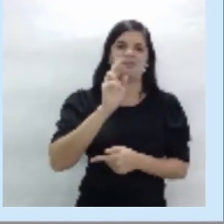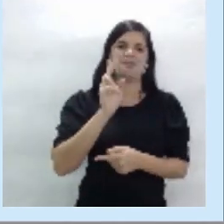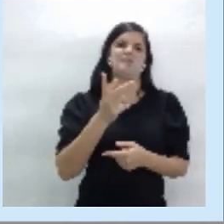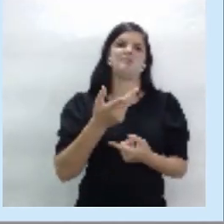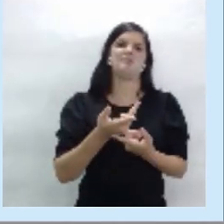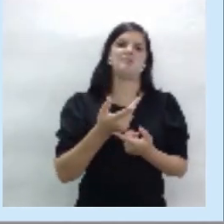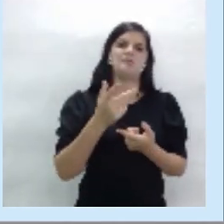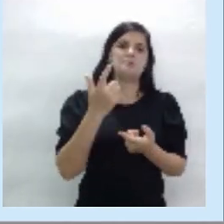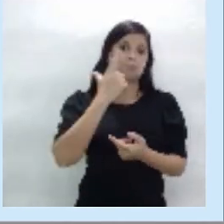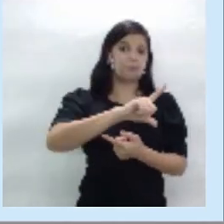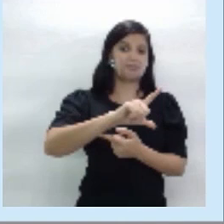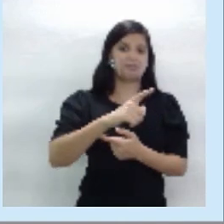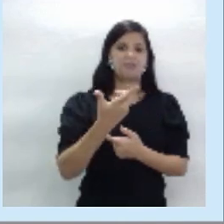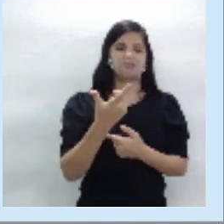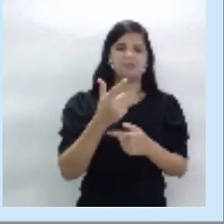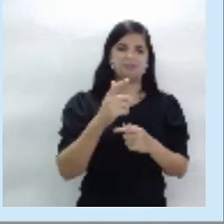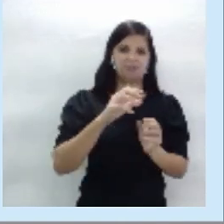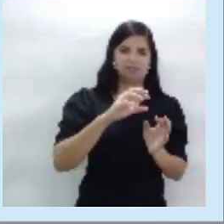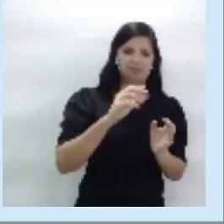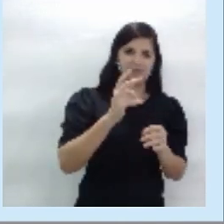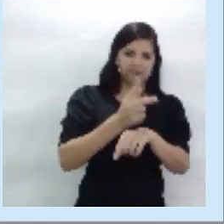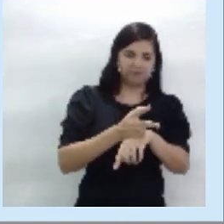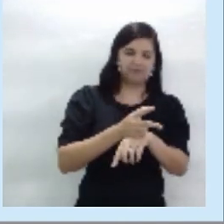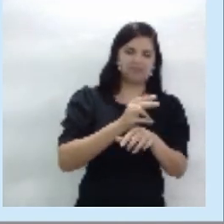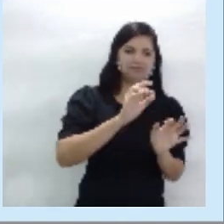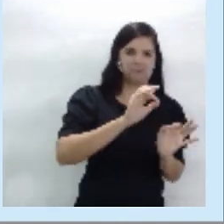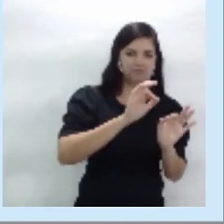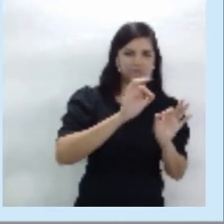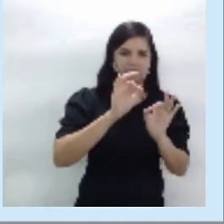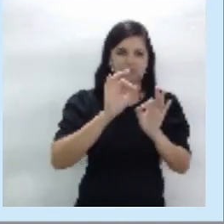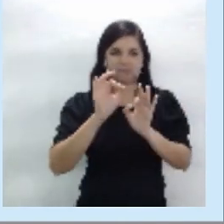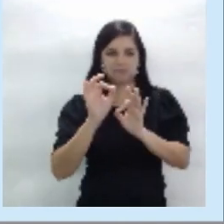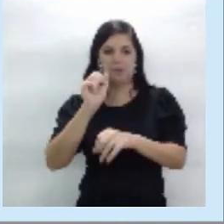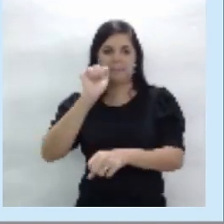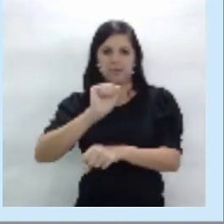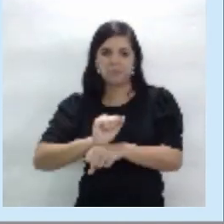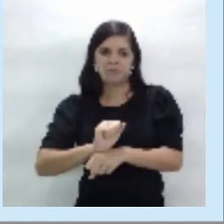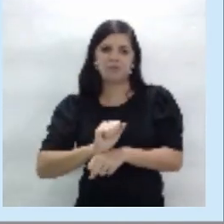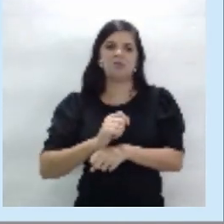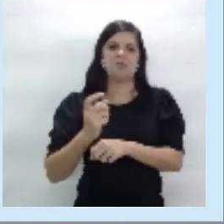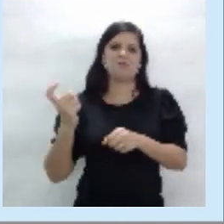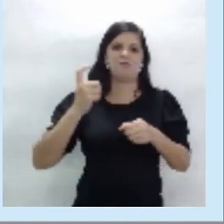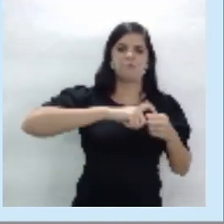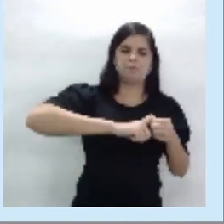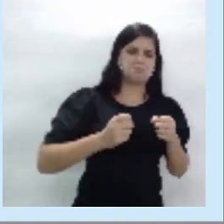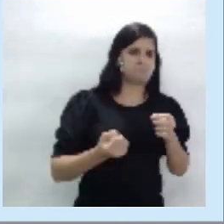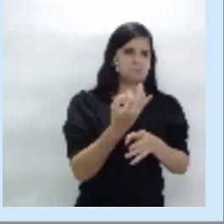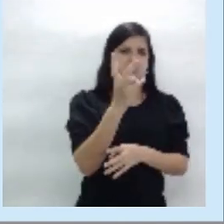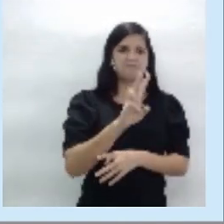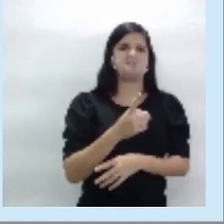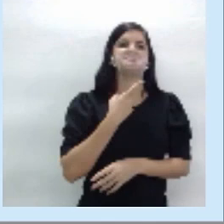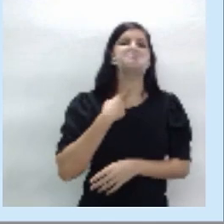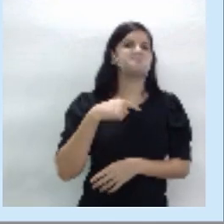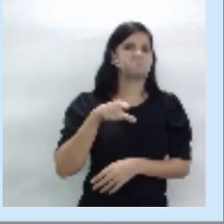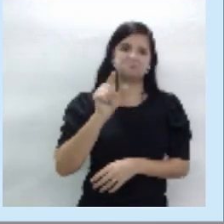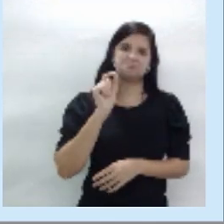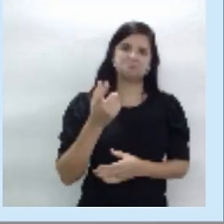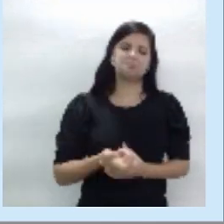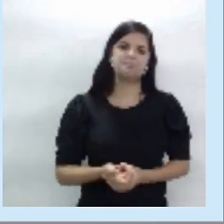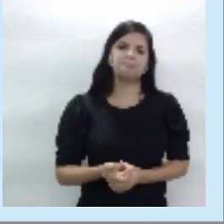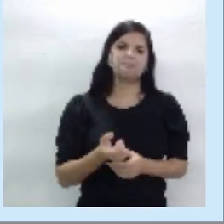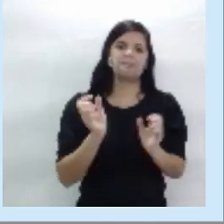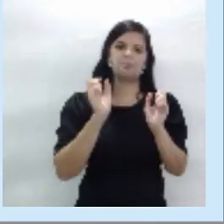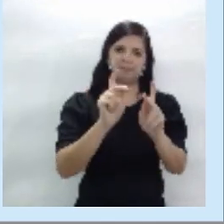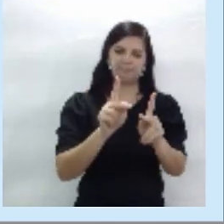Você consegue aqui adiantar o vídeo, pausar, você consegue assistir quantas vezes você quiser e puder. Ok, sexto ano. Vamos à